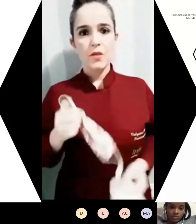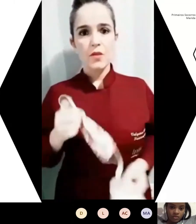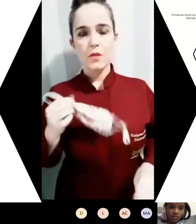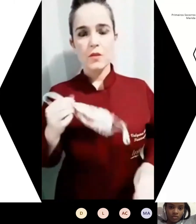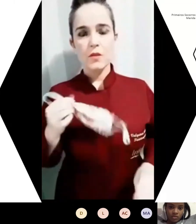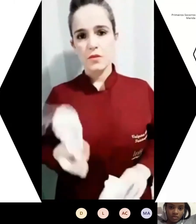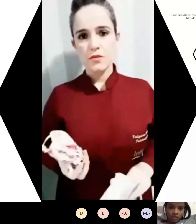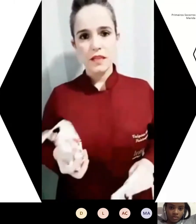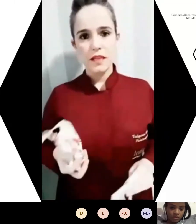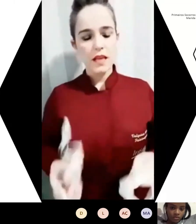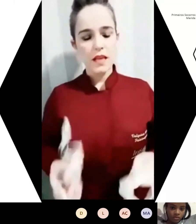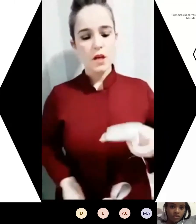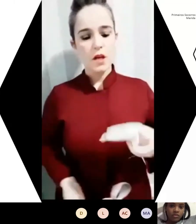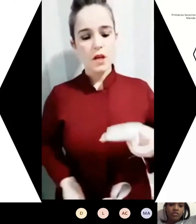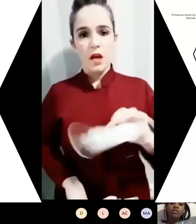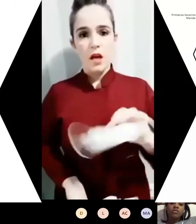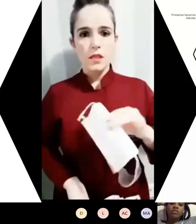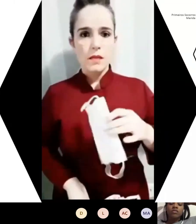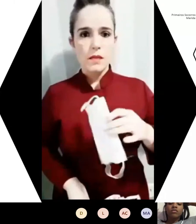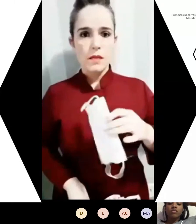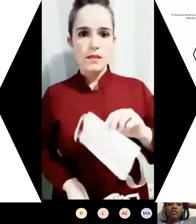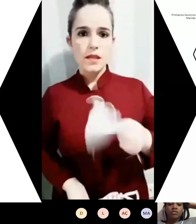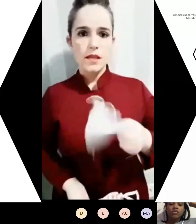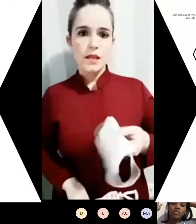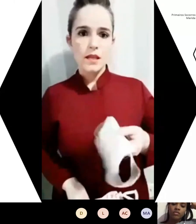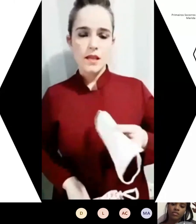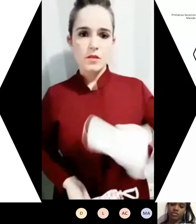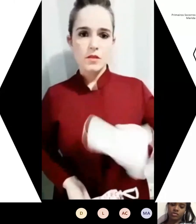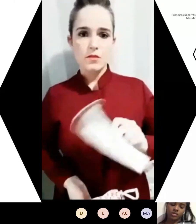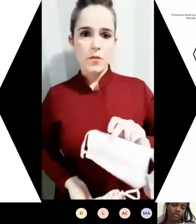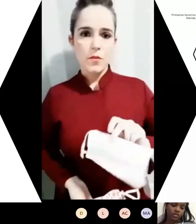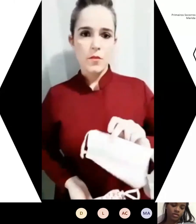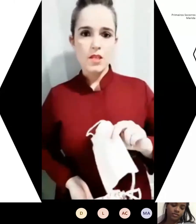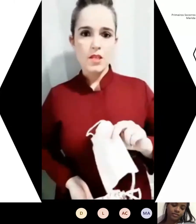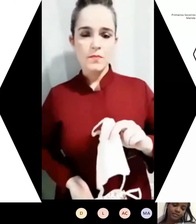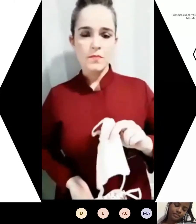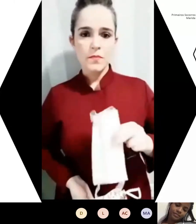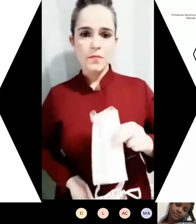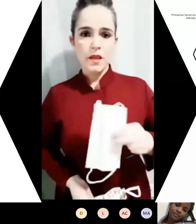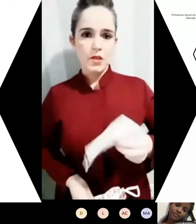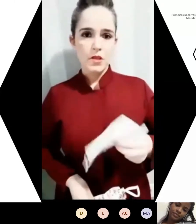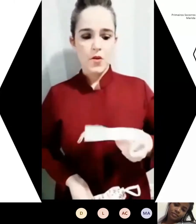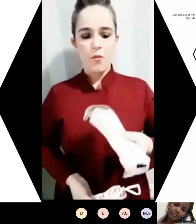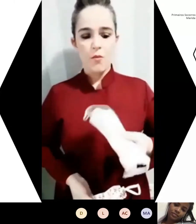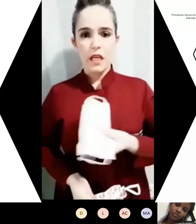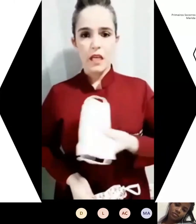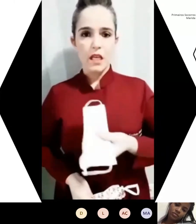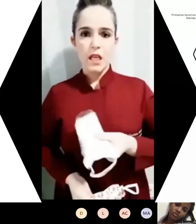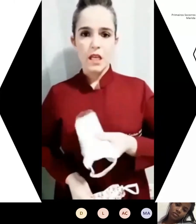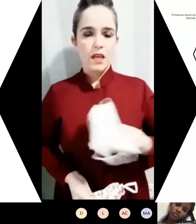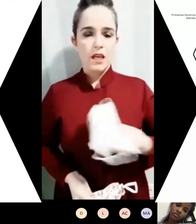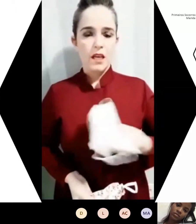pode estar comprando, algumas pessoas estão vendendo. Nós temos a máscara que é usada normalmente, que a gente